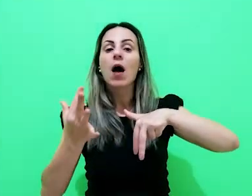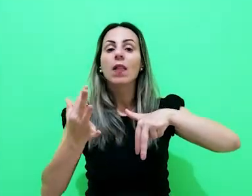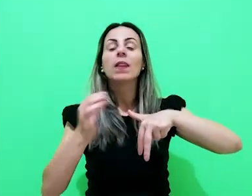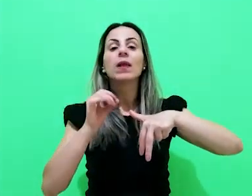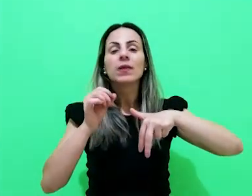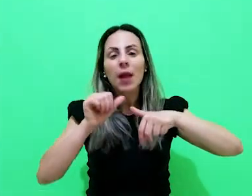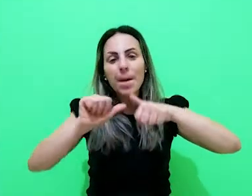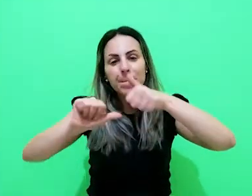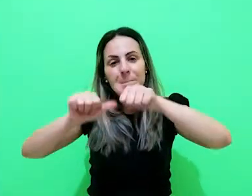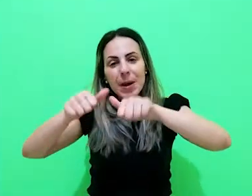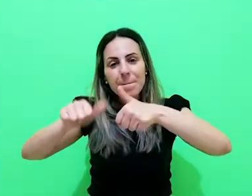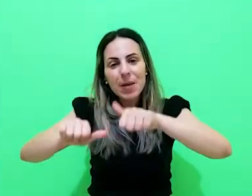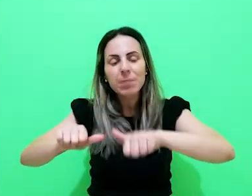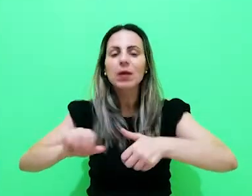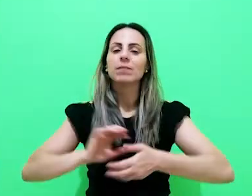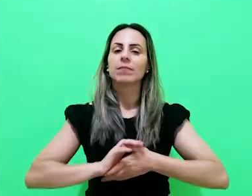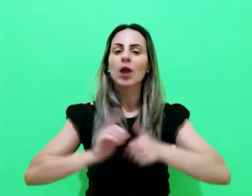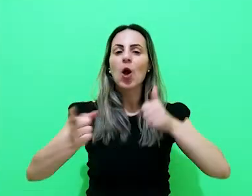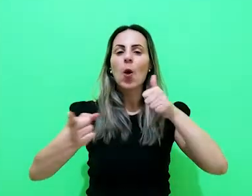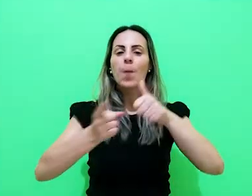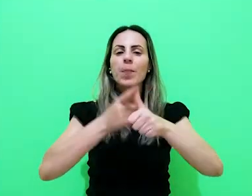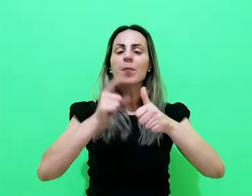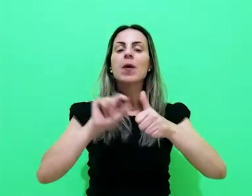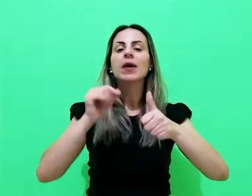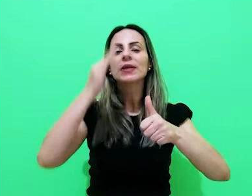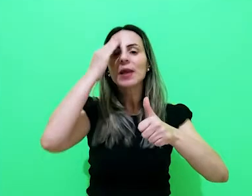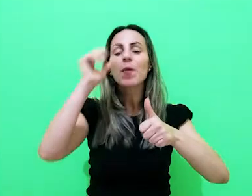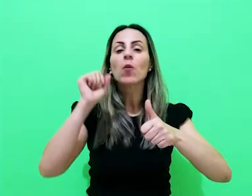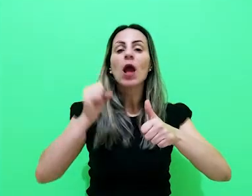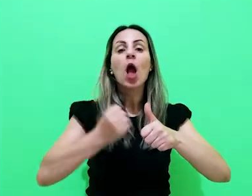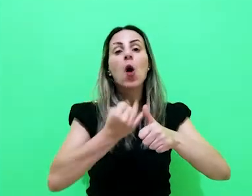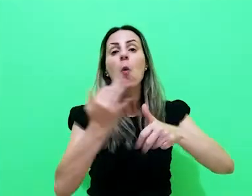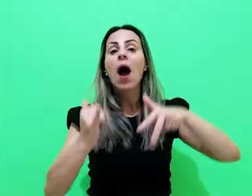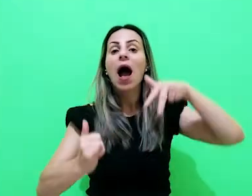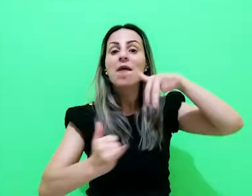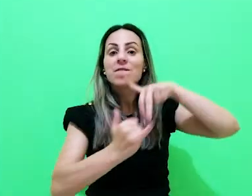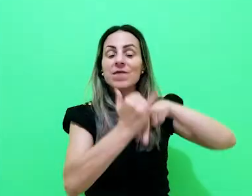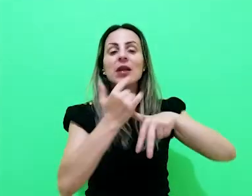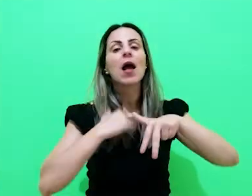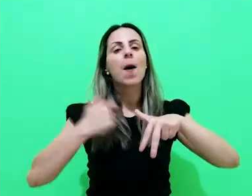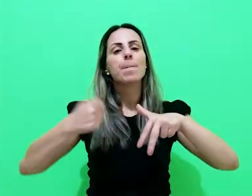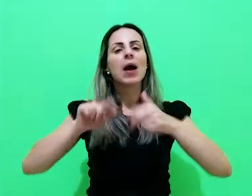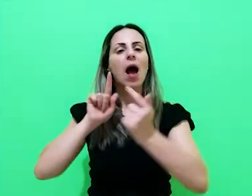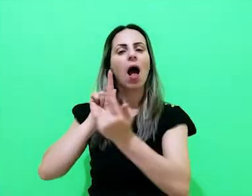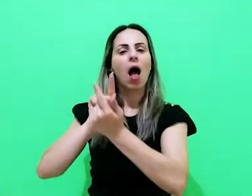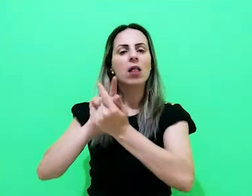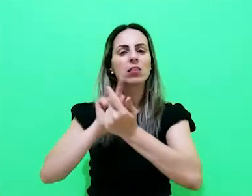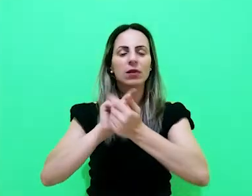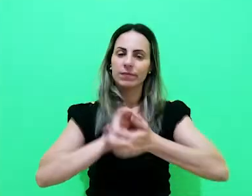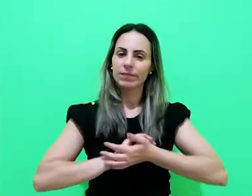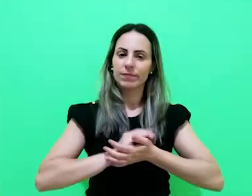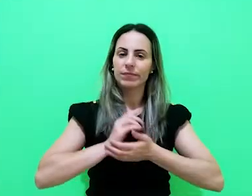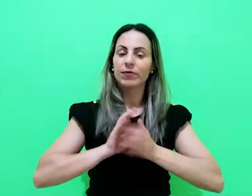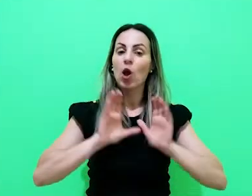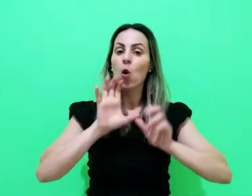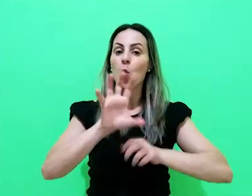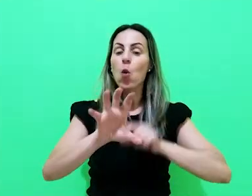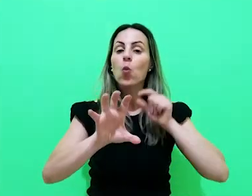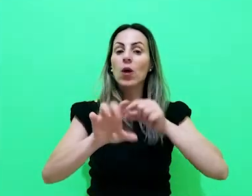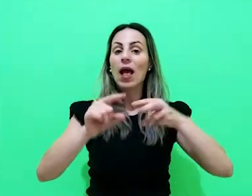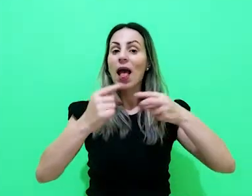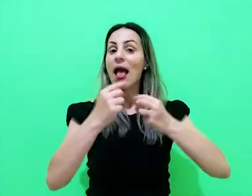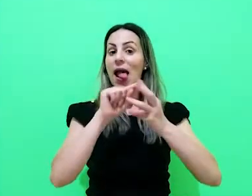realizar a triagem. Então, a primeira coisa que eu preciso saber é quantas vítimas eu vou ter que atender. Nesse caso, gente, nós vamos ter